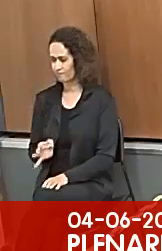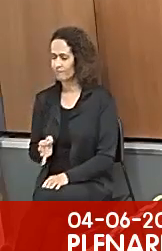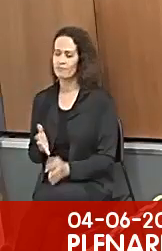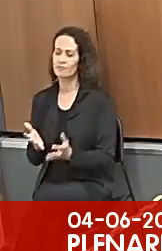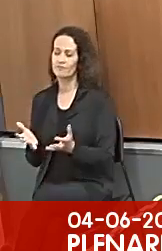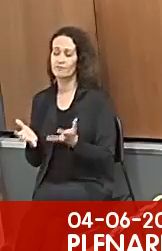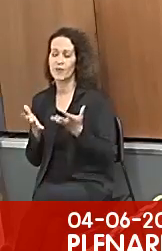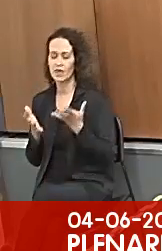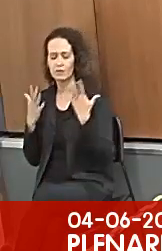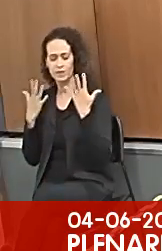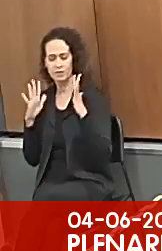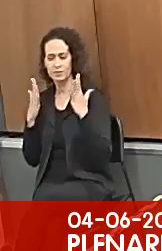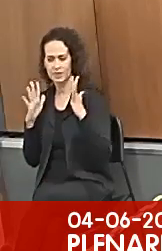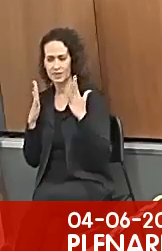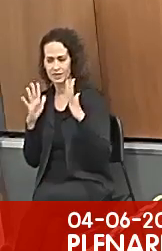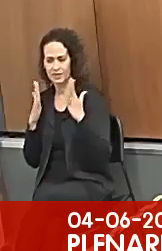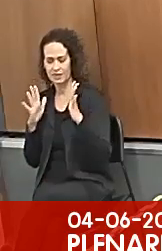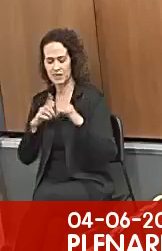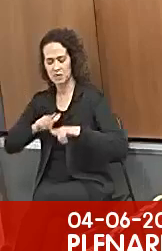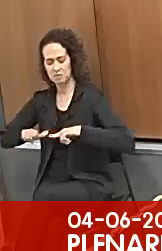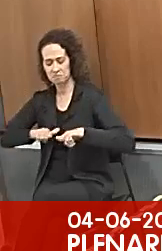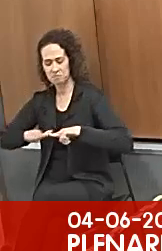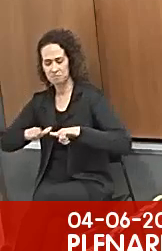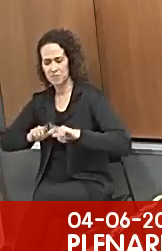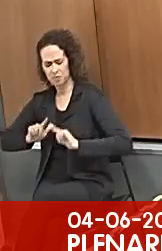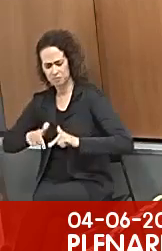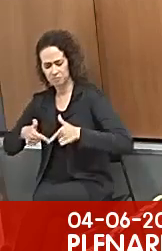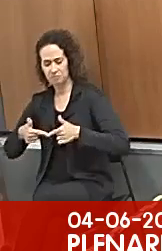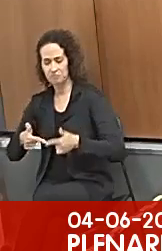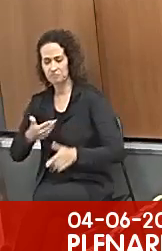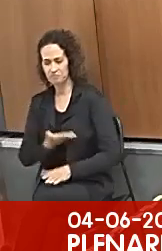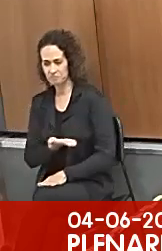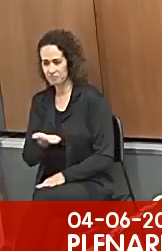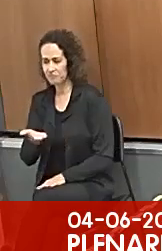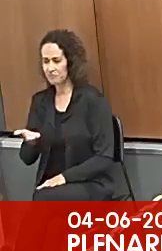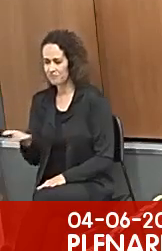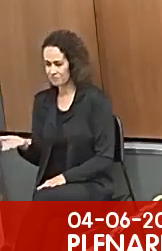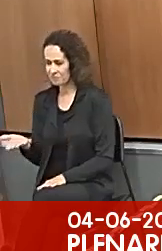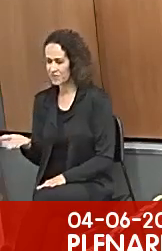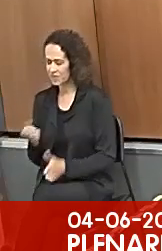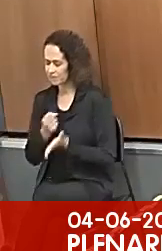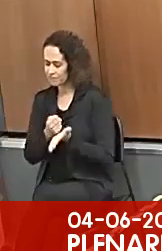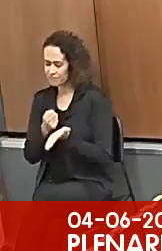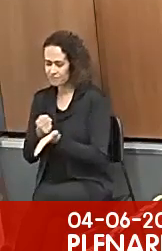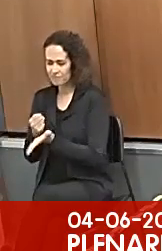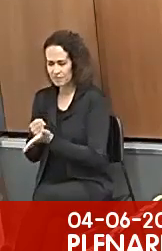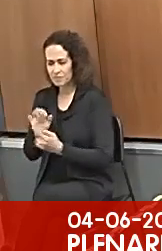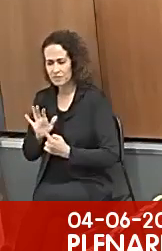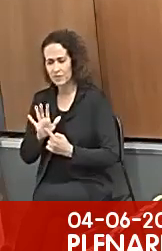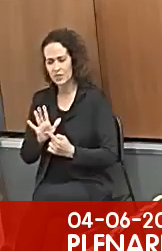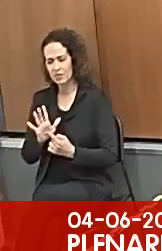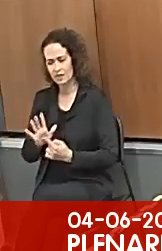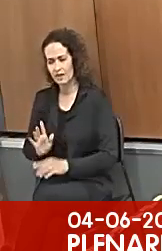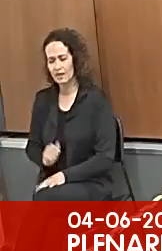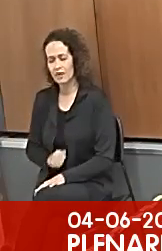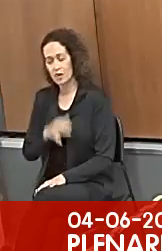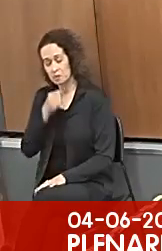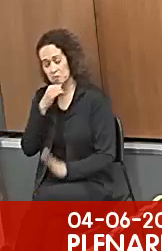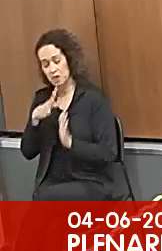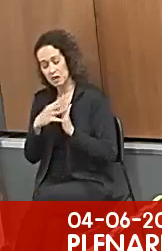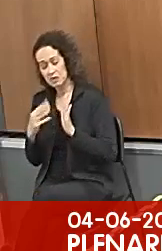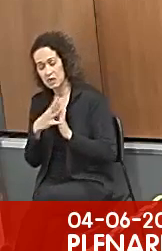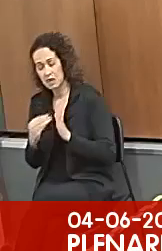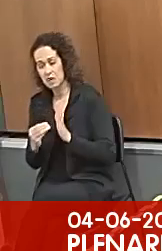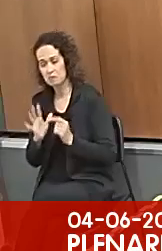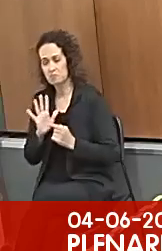saudar e parabenizar o brilhante trabalho que vocês fizeram, essa contribuição de dar o exemplo através da literatura,